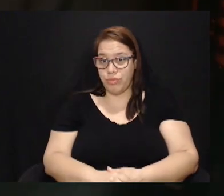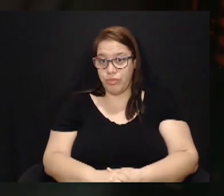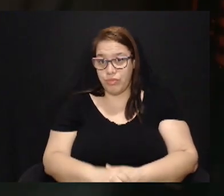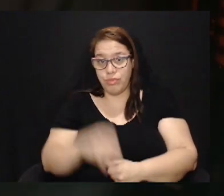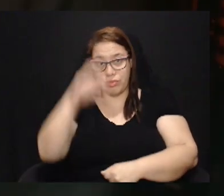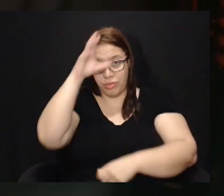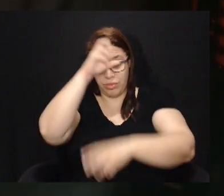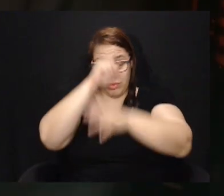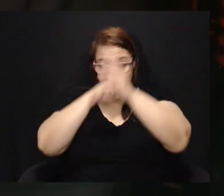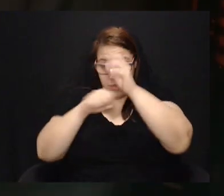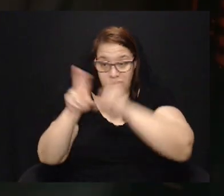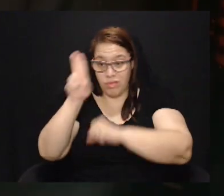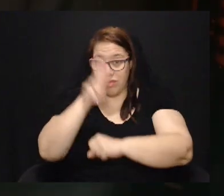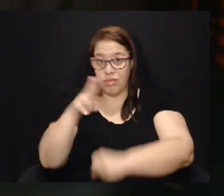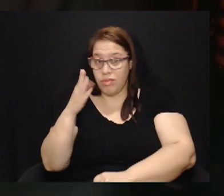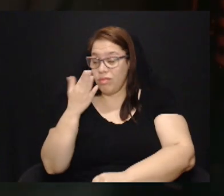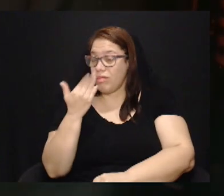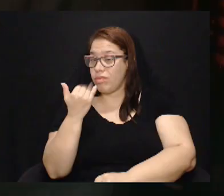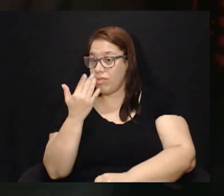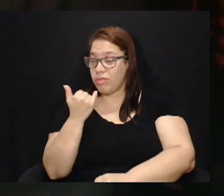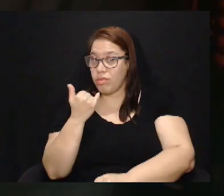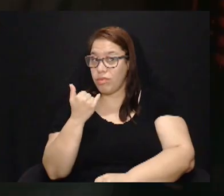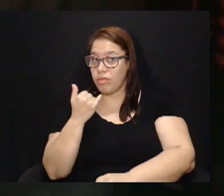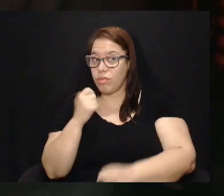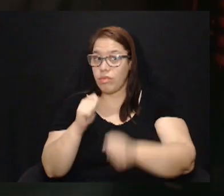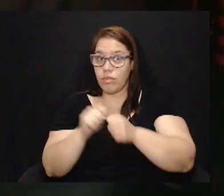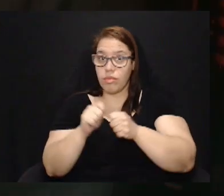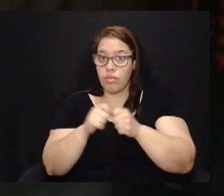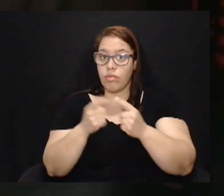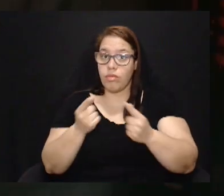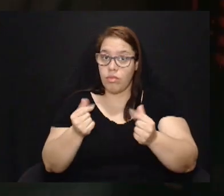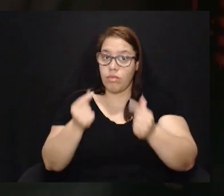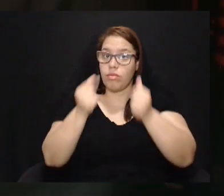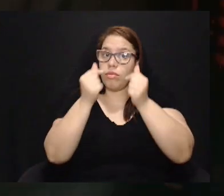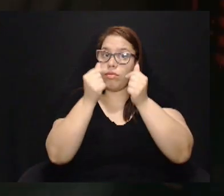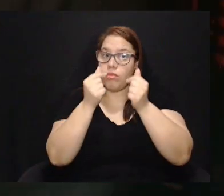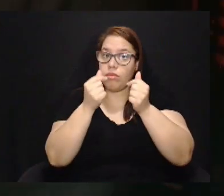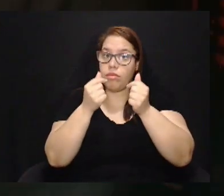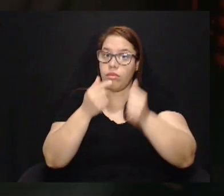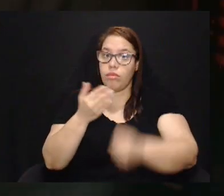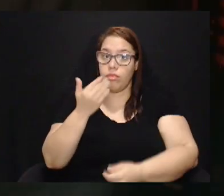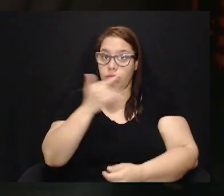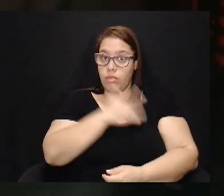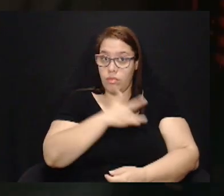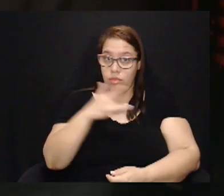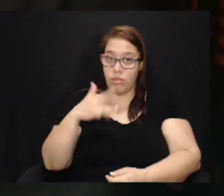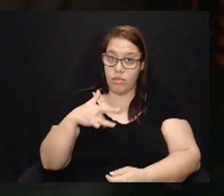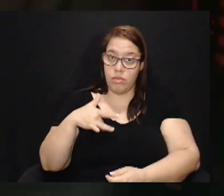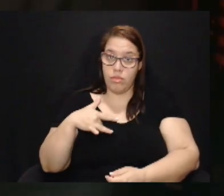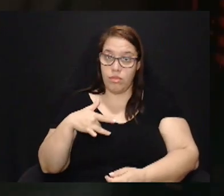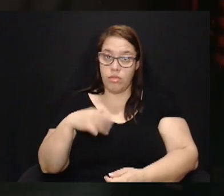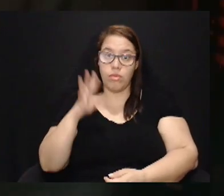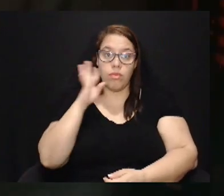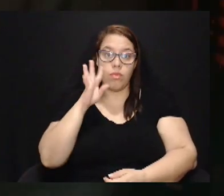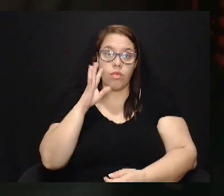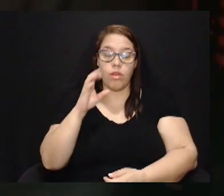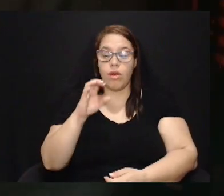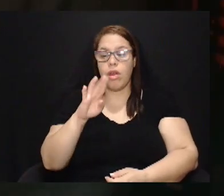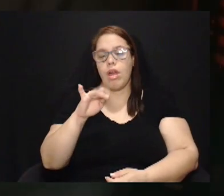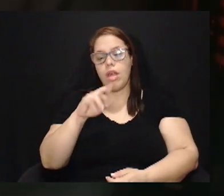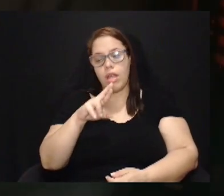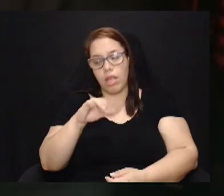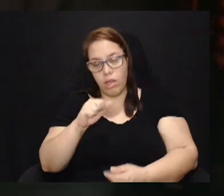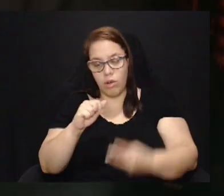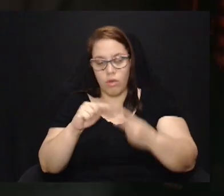uma forma que a gente vai fazer o nosso dinheiro render, porque a gente está aqui falando de alimentação saudável. Que legal, comprei cenoura, beterraba e tal, fiz. E